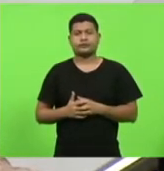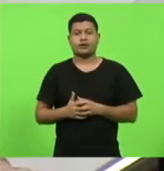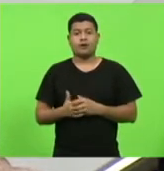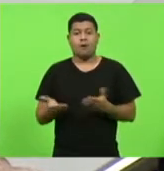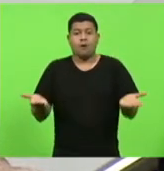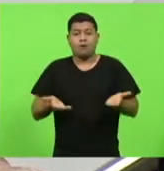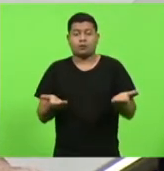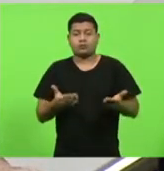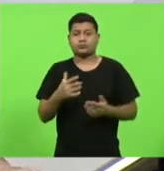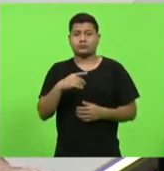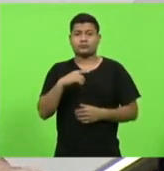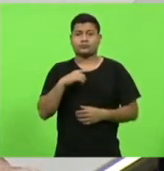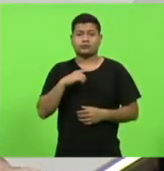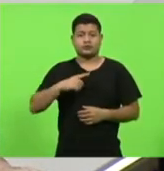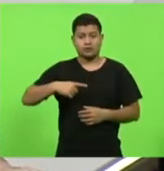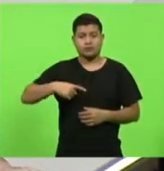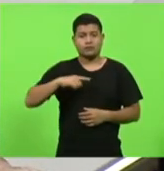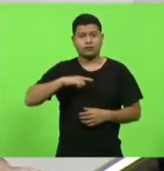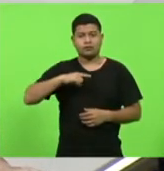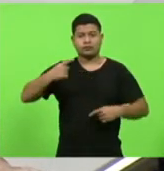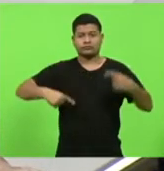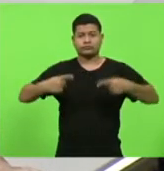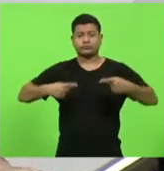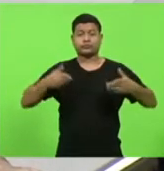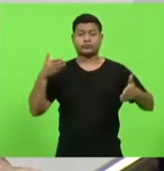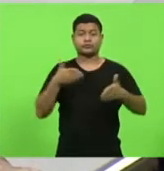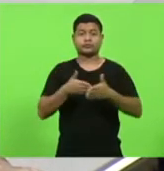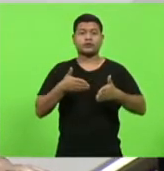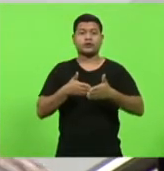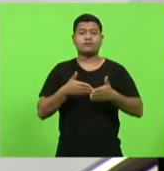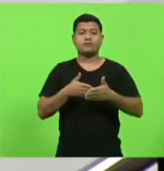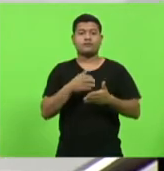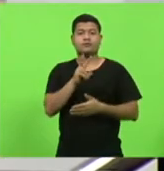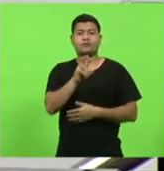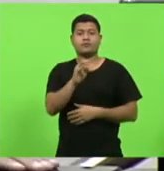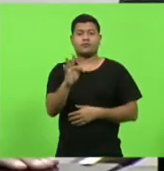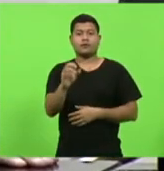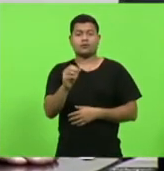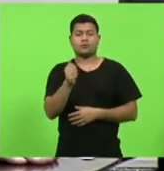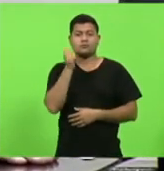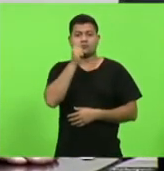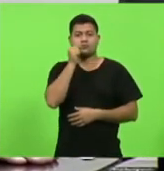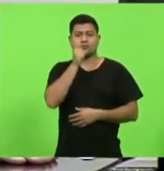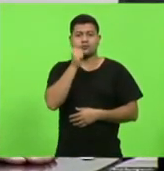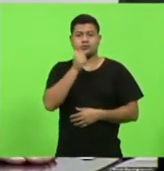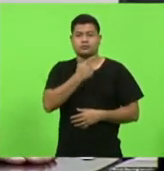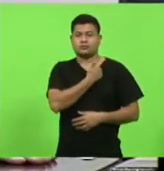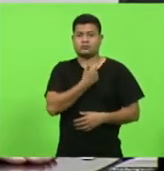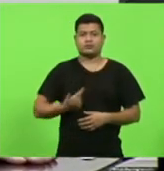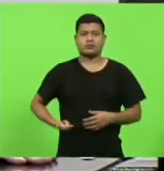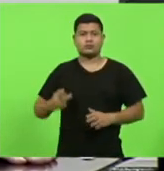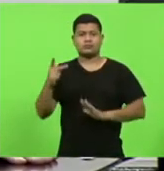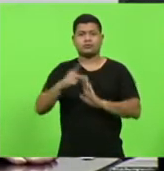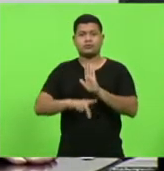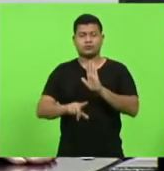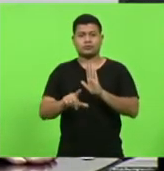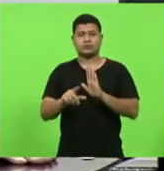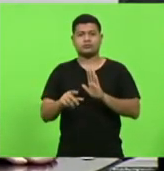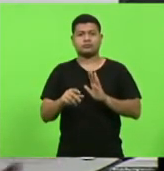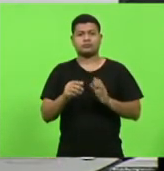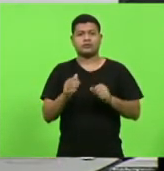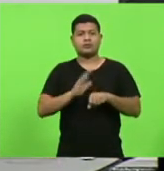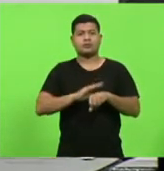nós vamos provavelmente discutir aí os vetos da governadora Daniela a um projeto do Executivo